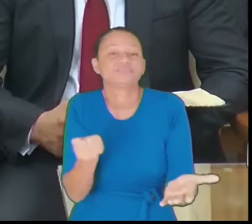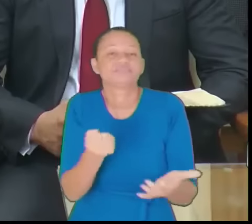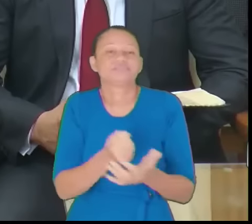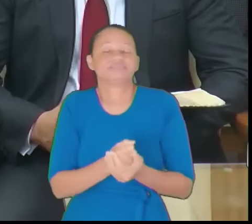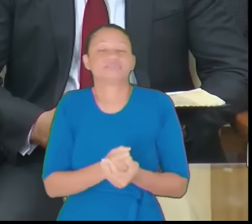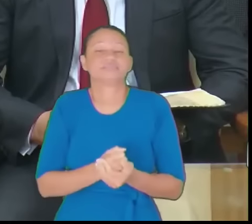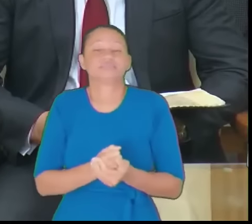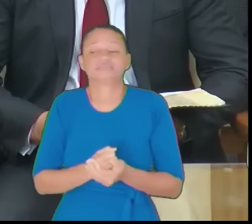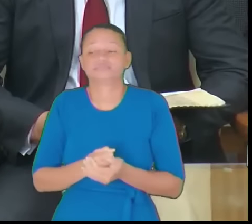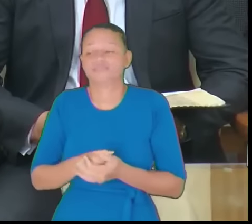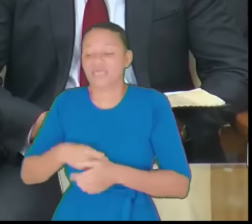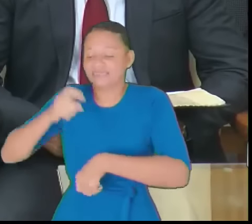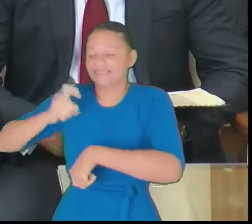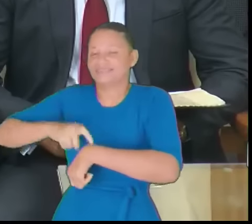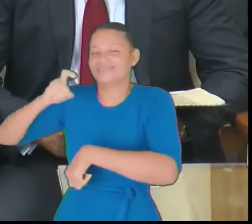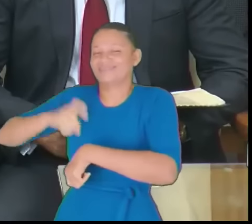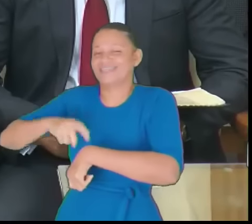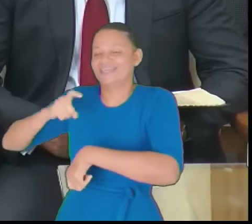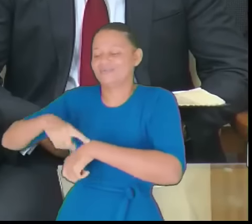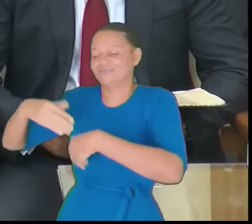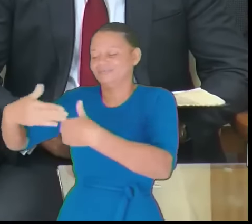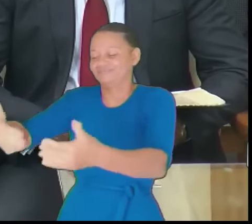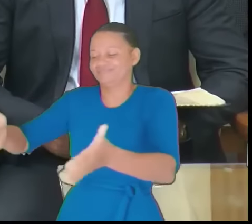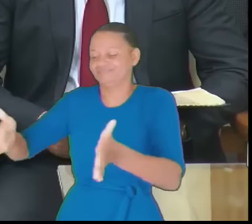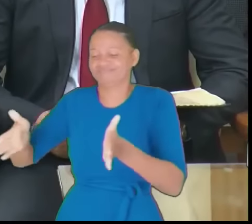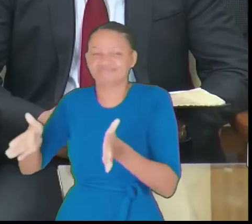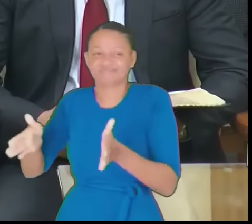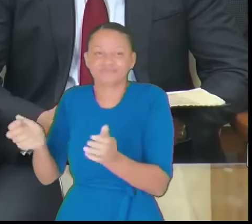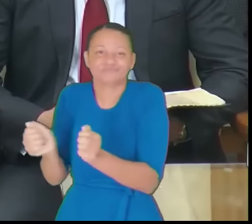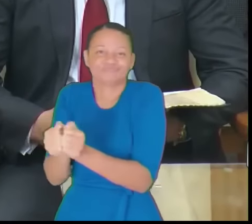um tempo no jardim. Passar um tempo no jardim. Com Jesus.